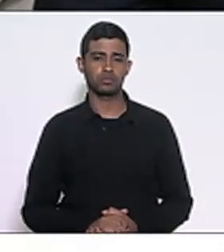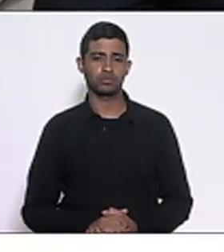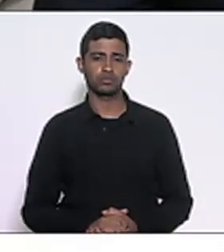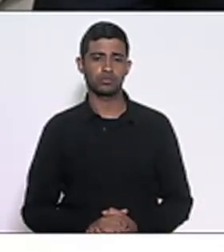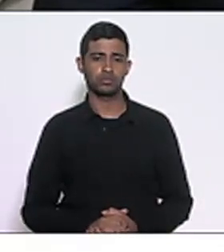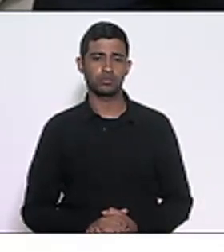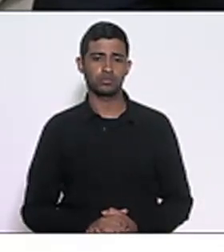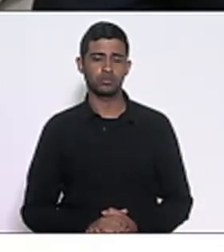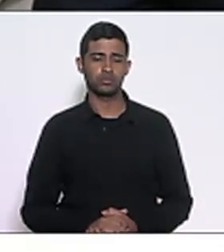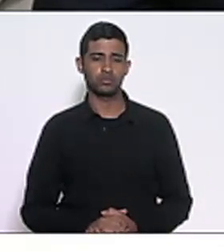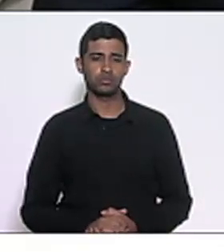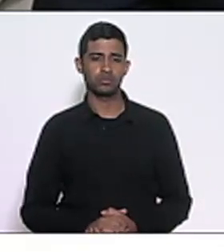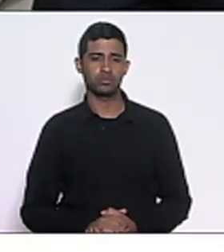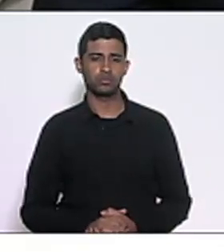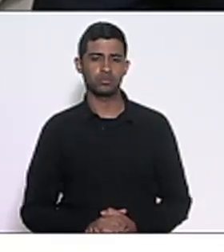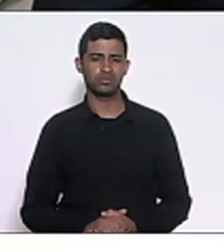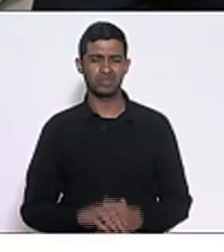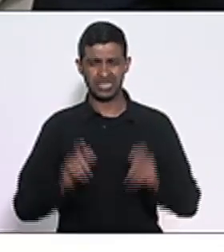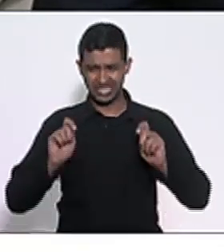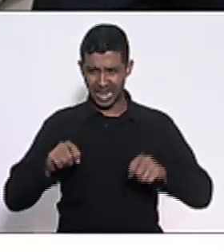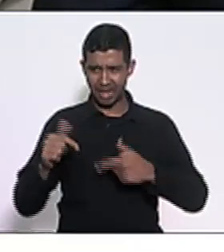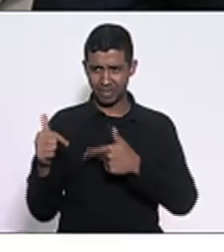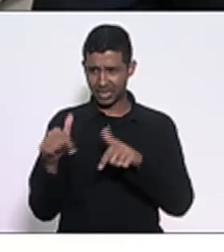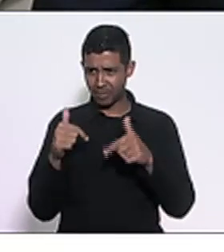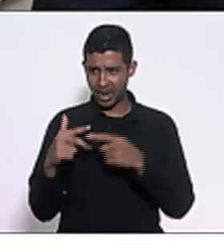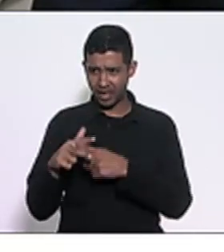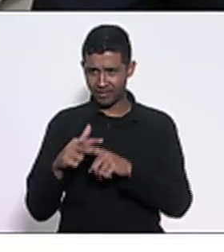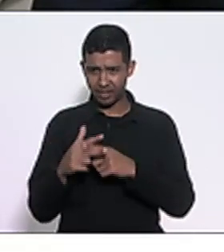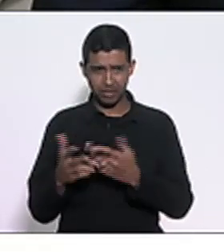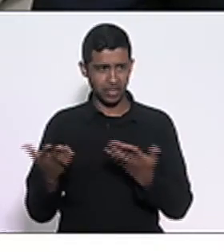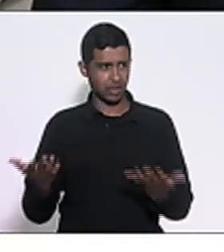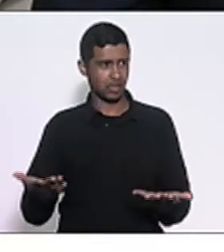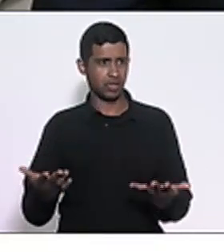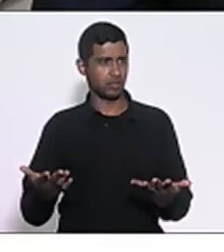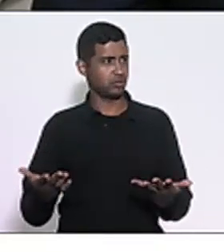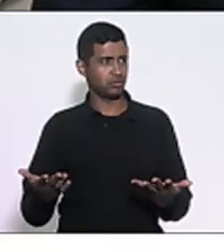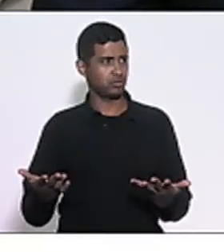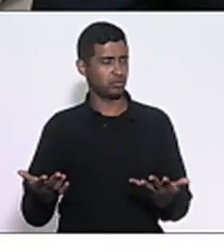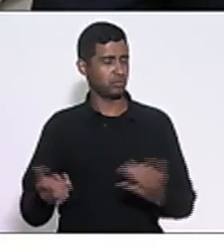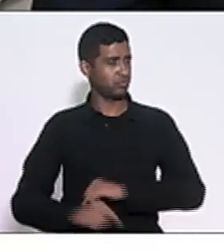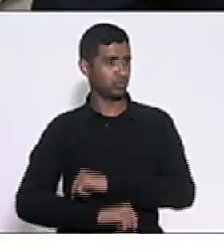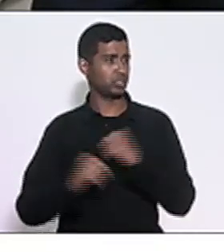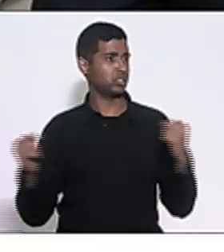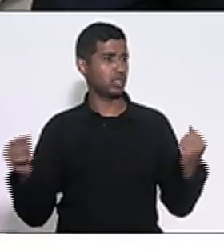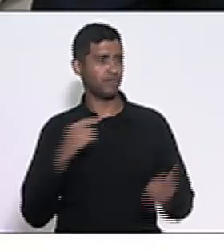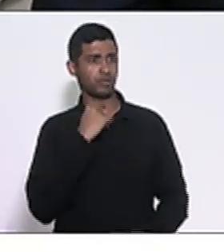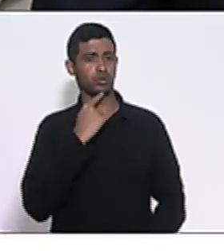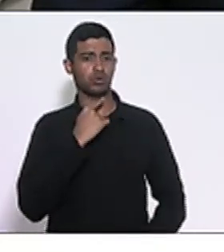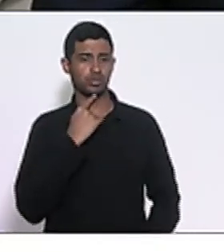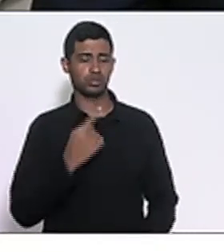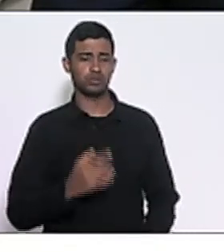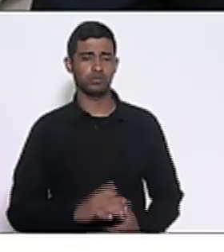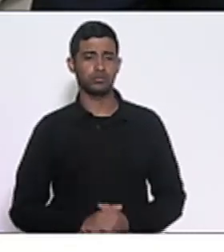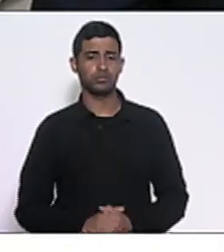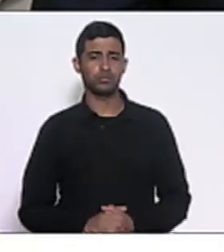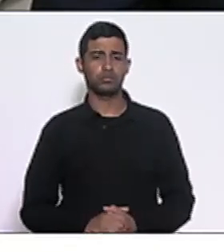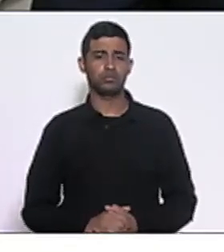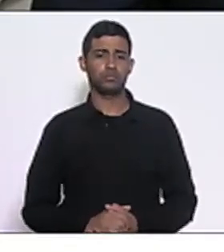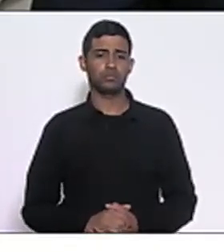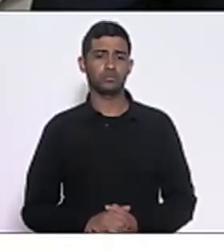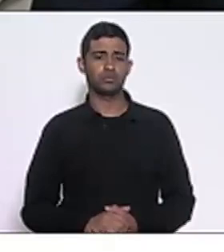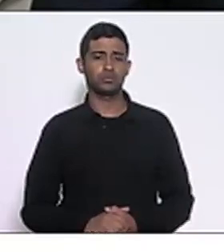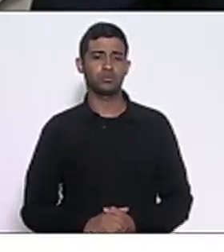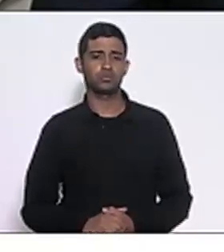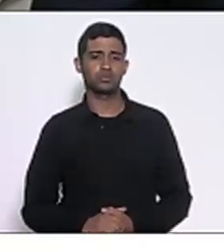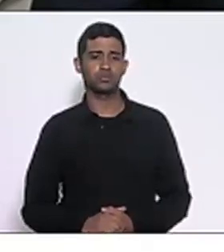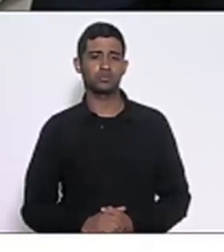trabalhar com esse tipo de ferramenta. Não tem a menor condição. Hoje não se faz mais nada